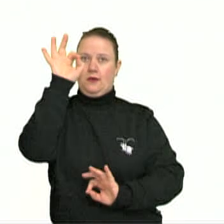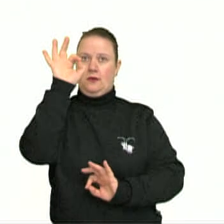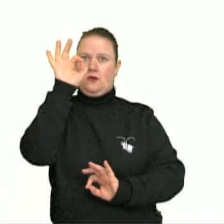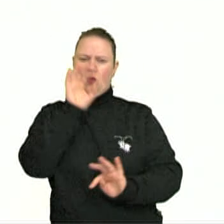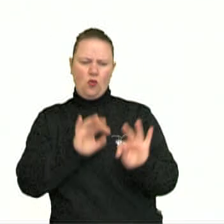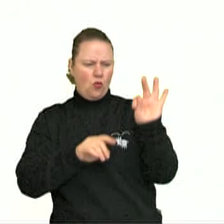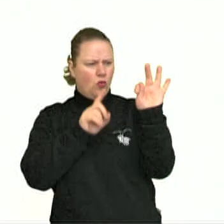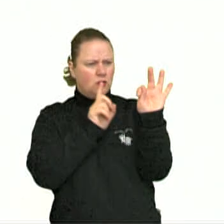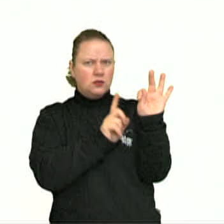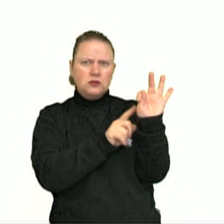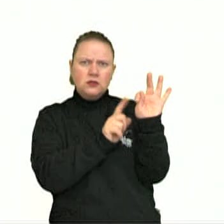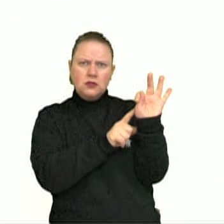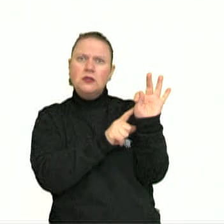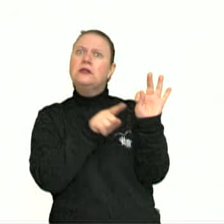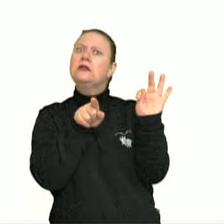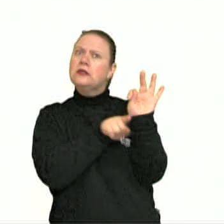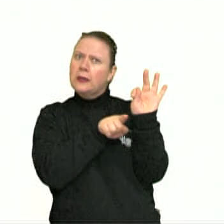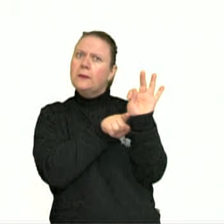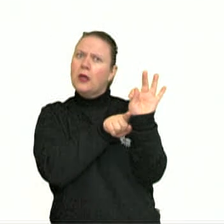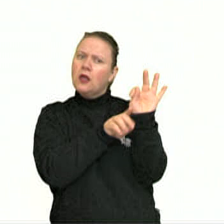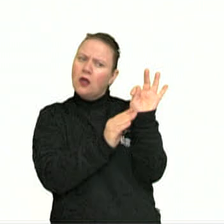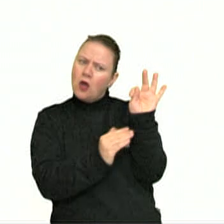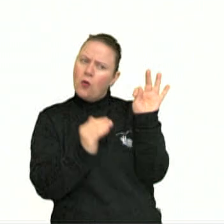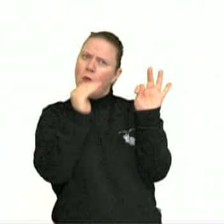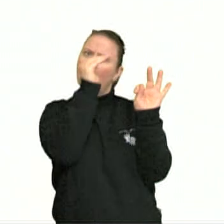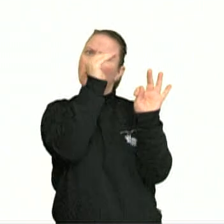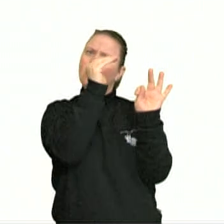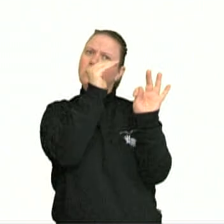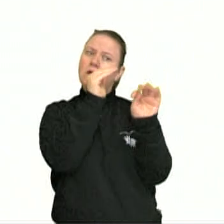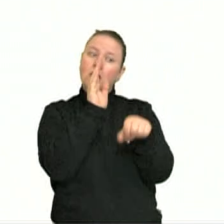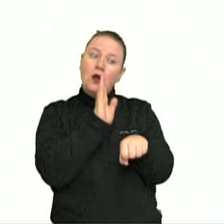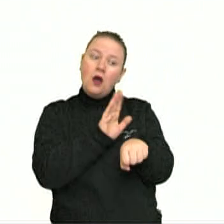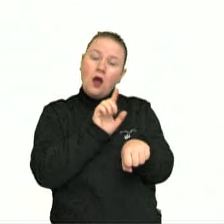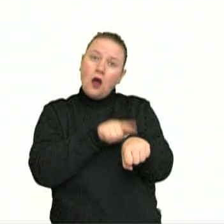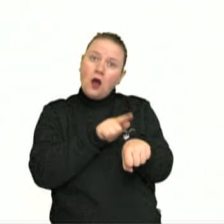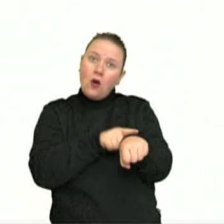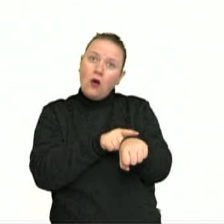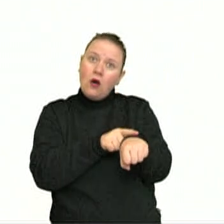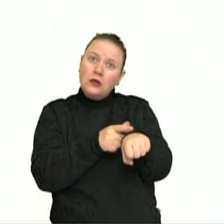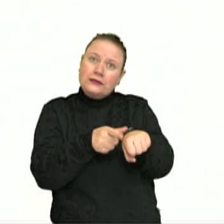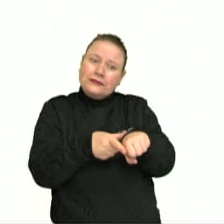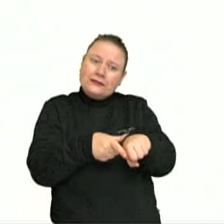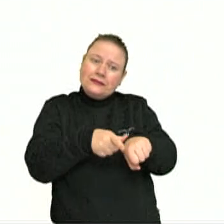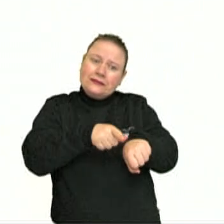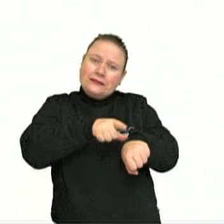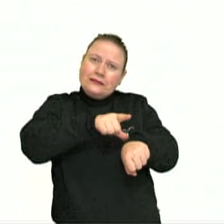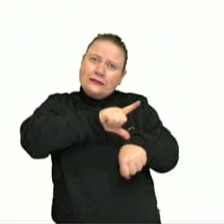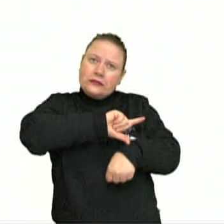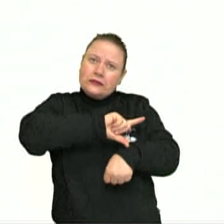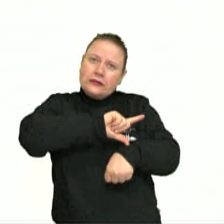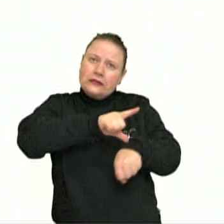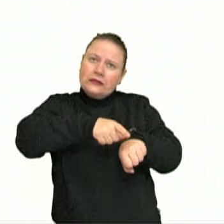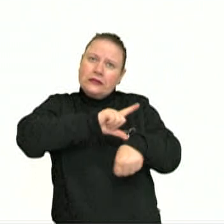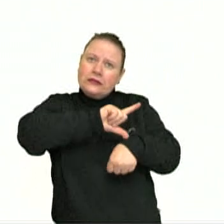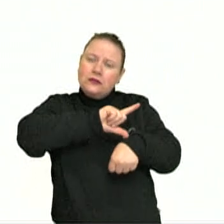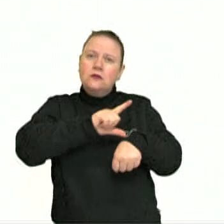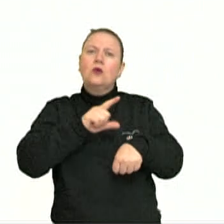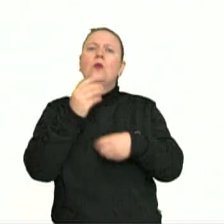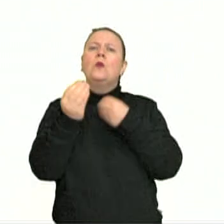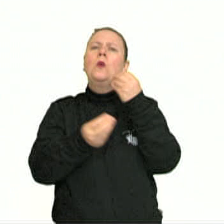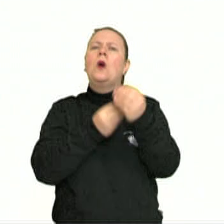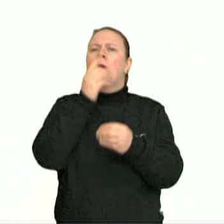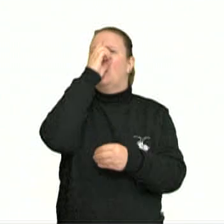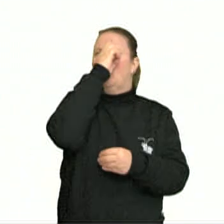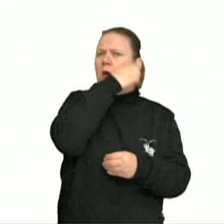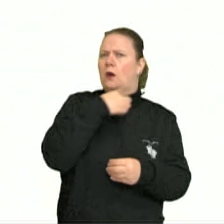também aumenta, fazendo a hora se atrasar. Por que isso? Porque você tem que imaginar como é que funciona o relógio. Ele